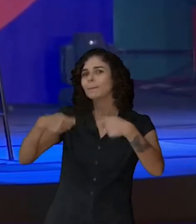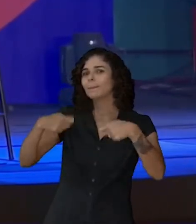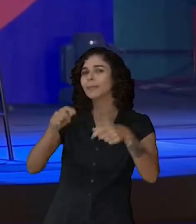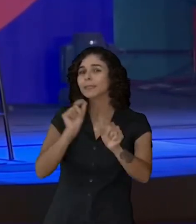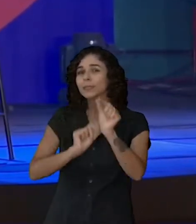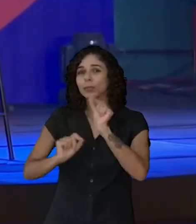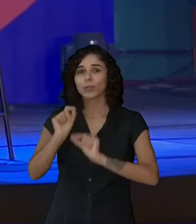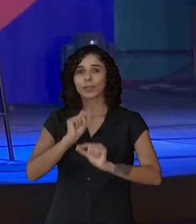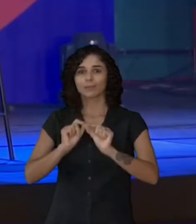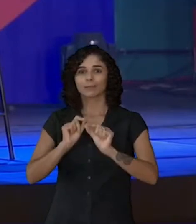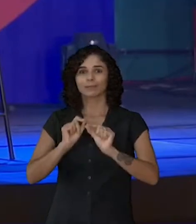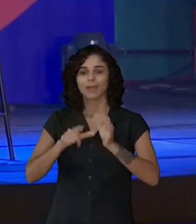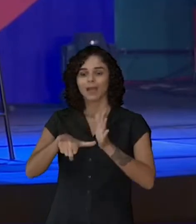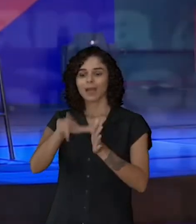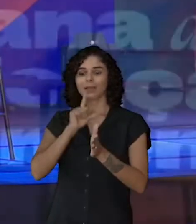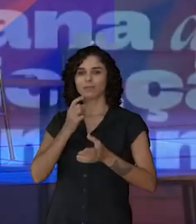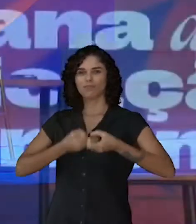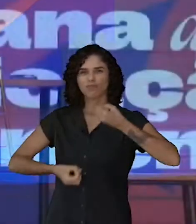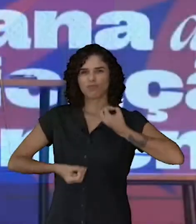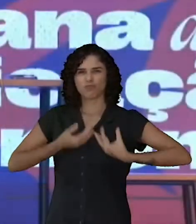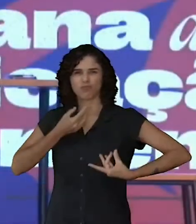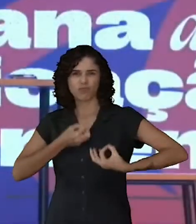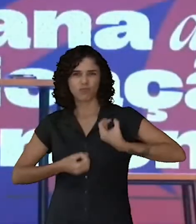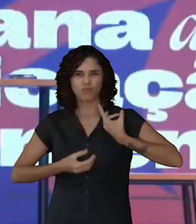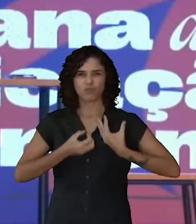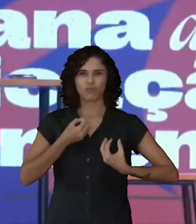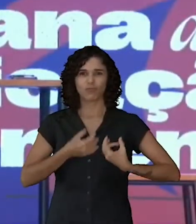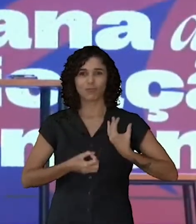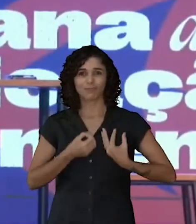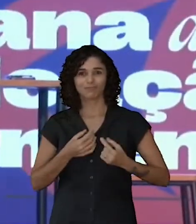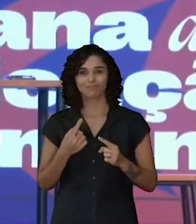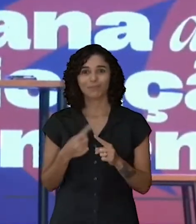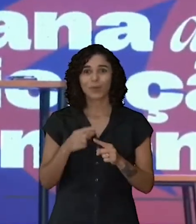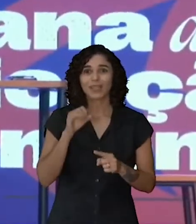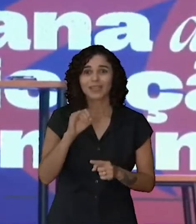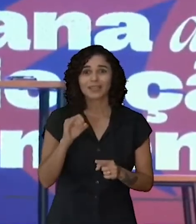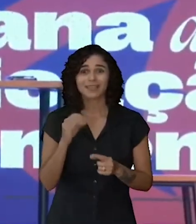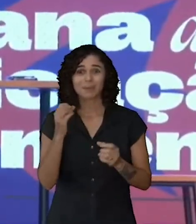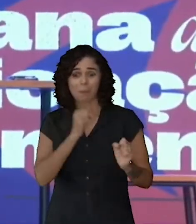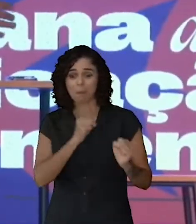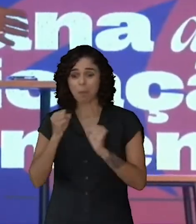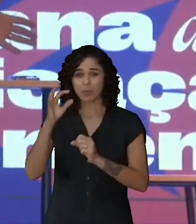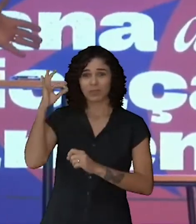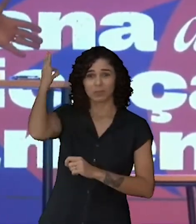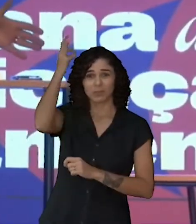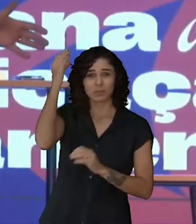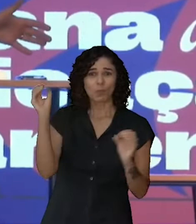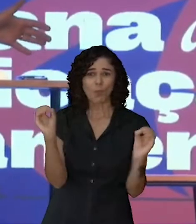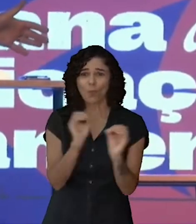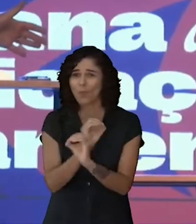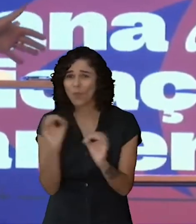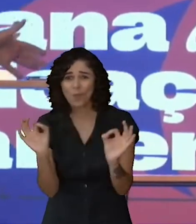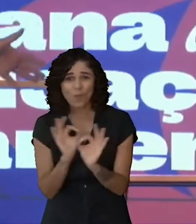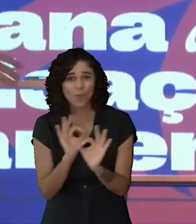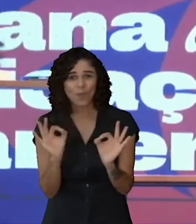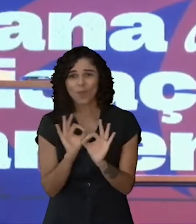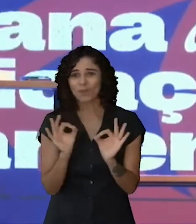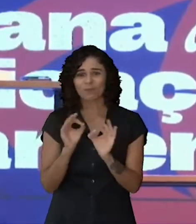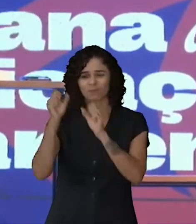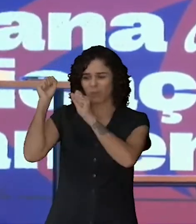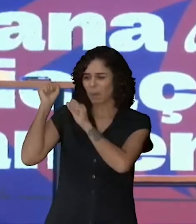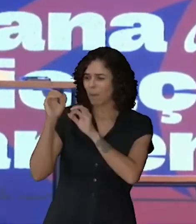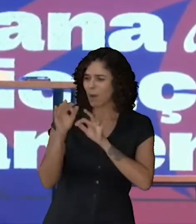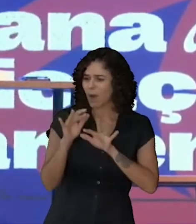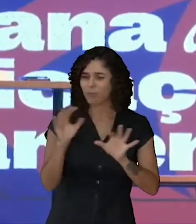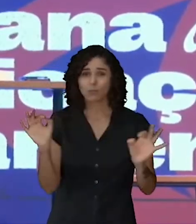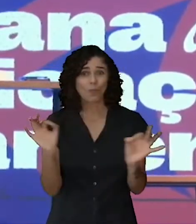haver um avivamento. Porque sem o poder do Espírito sendo derramado